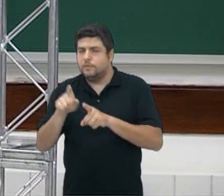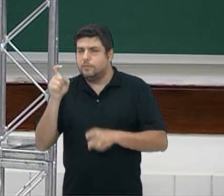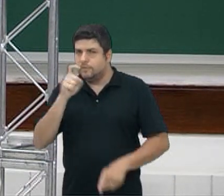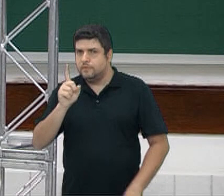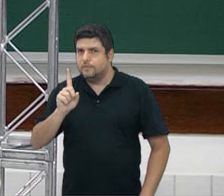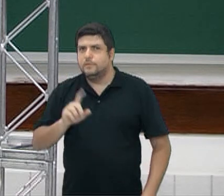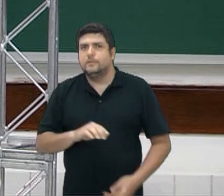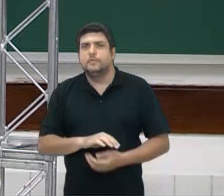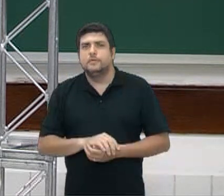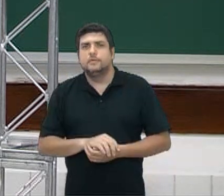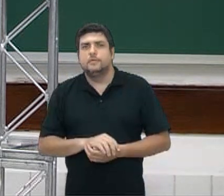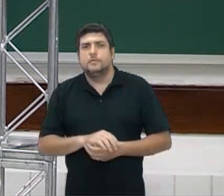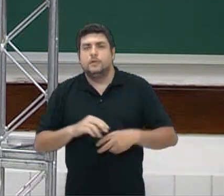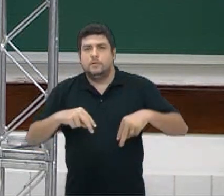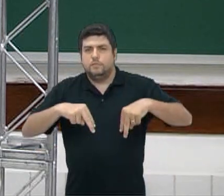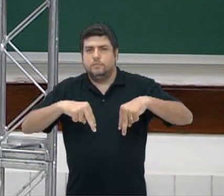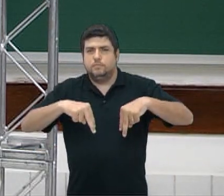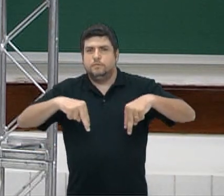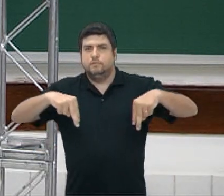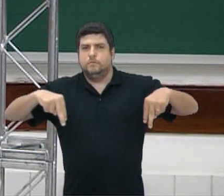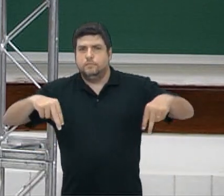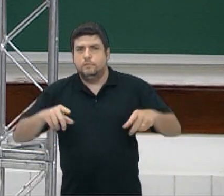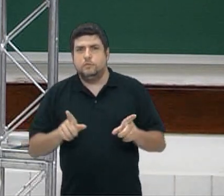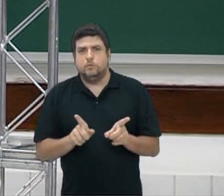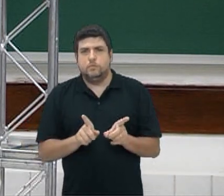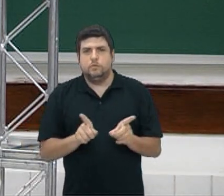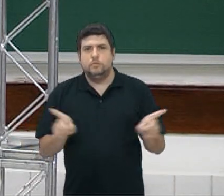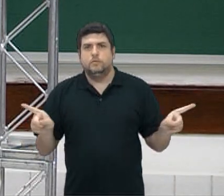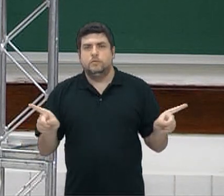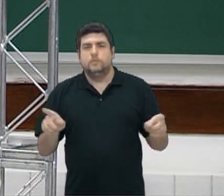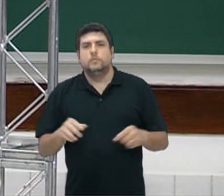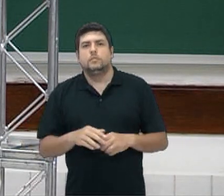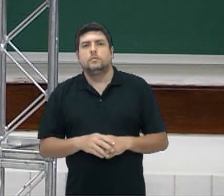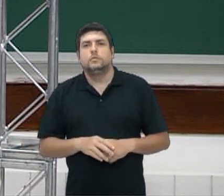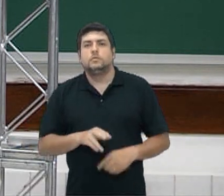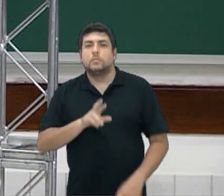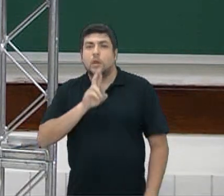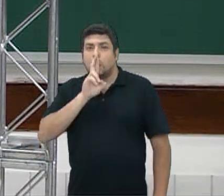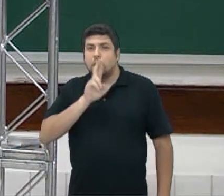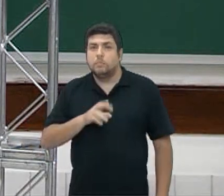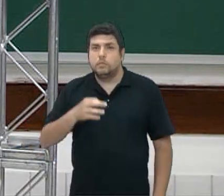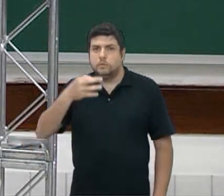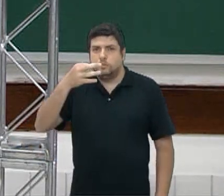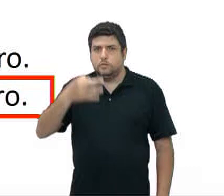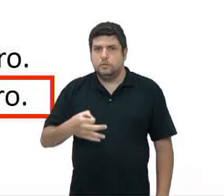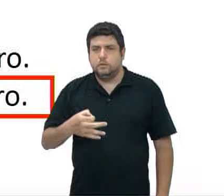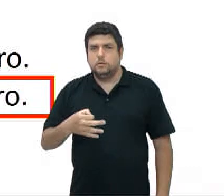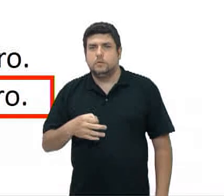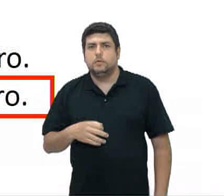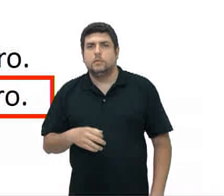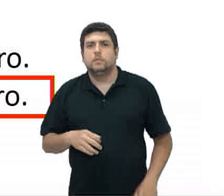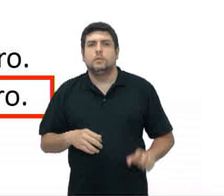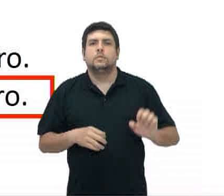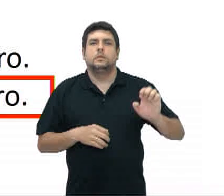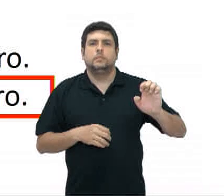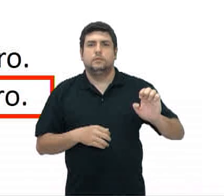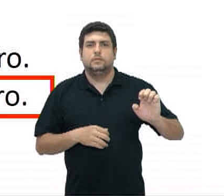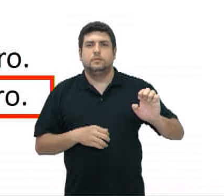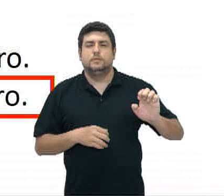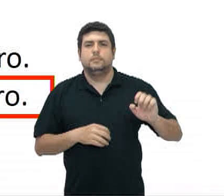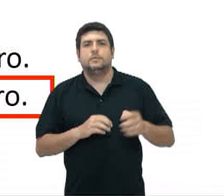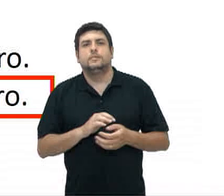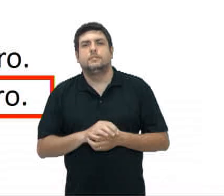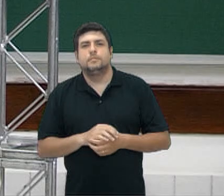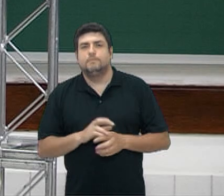em sentidos opostos. Então, alternativa correta, alternativa E. Espero que tenha